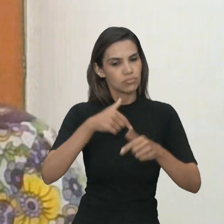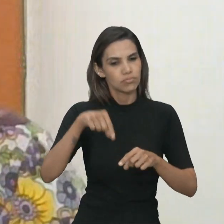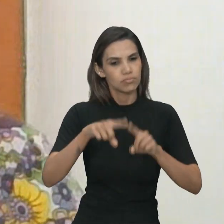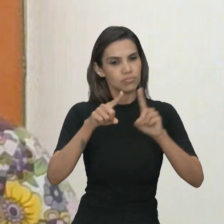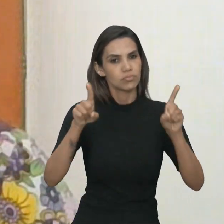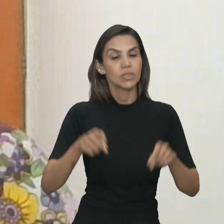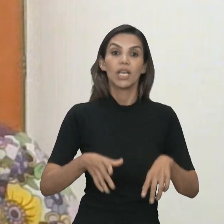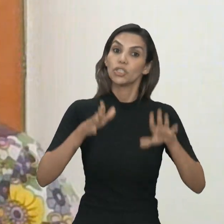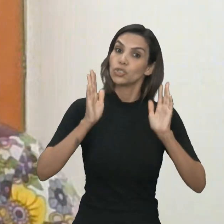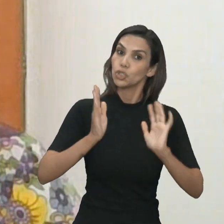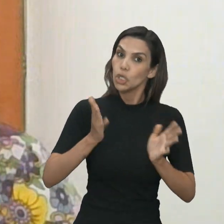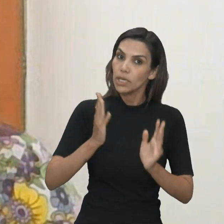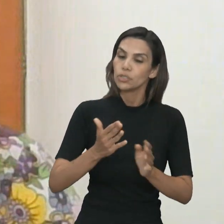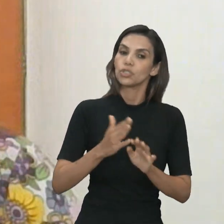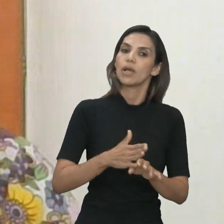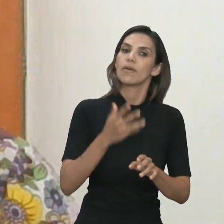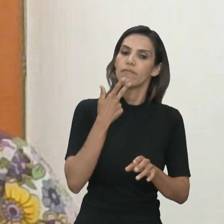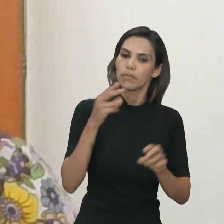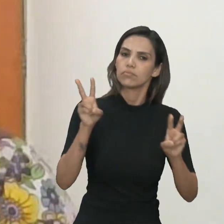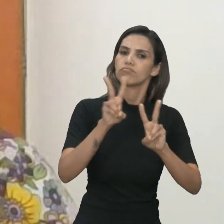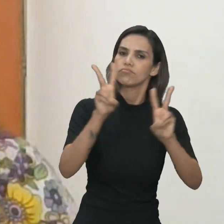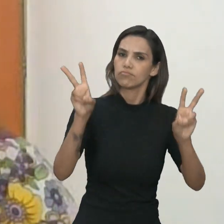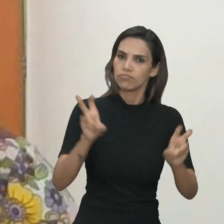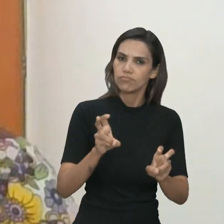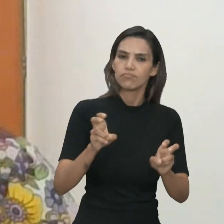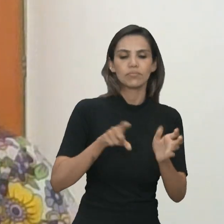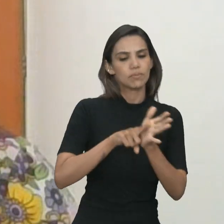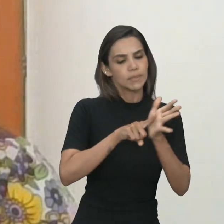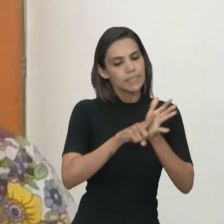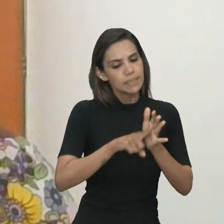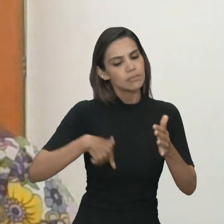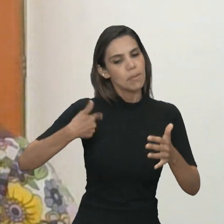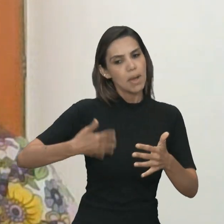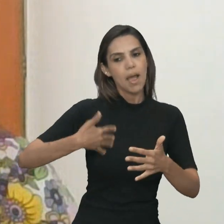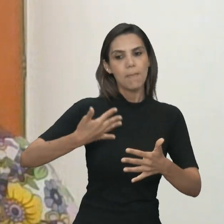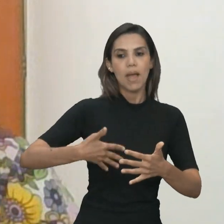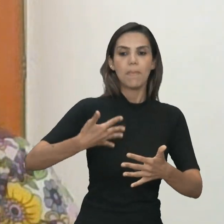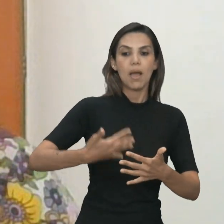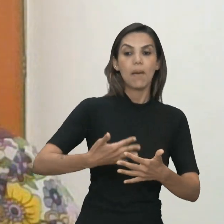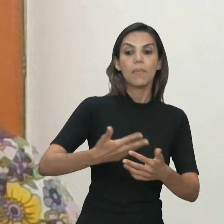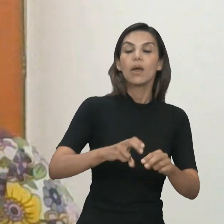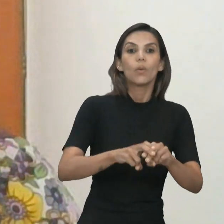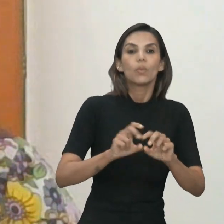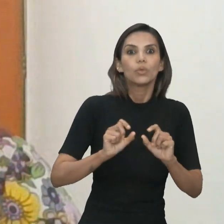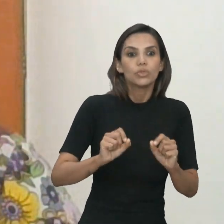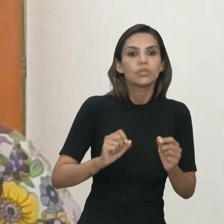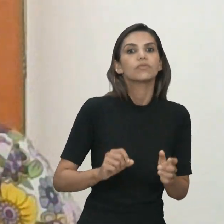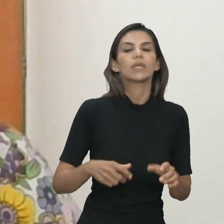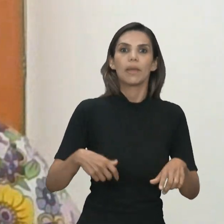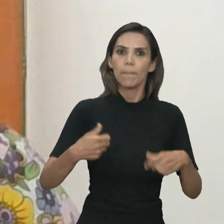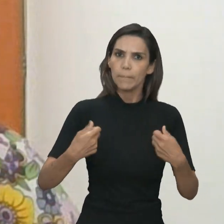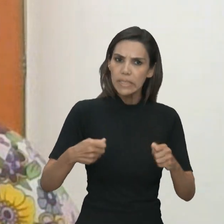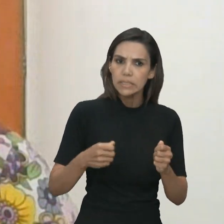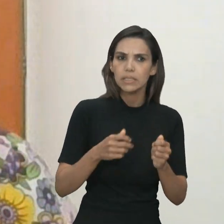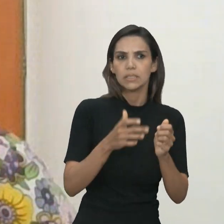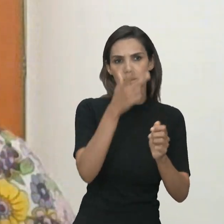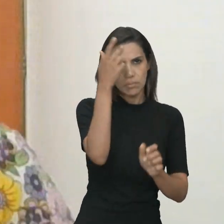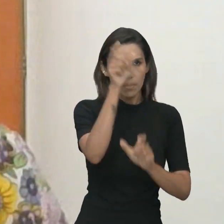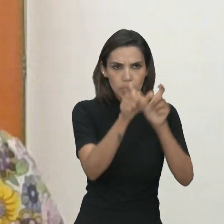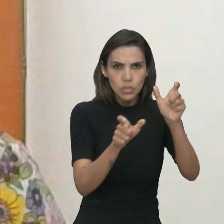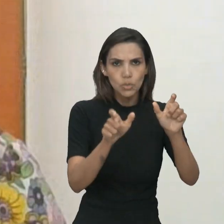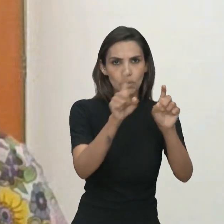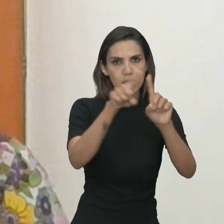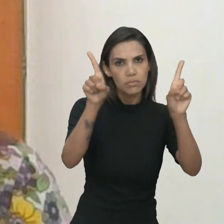realização do exame médico periódico. Exatamente por quê? Porque tinha esse entendimento que havia necessidade de avaliar a condição de saúde do servidor